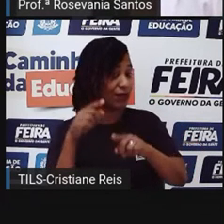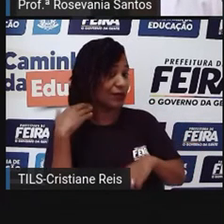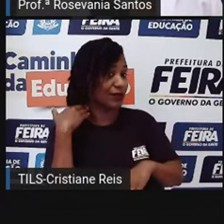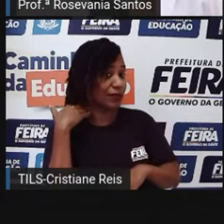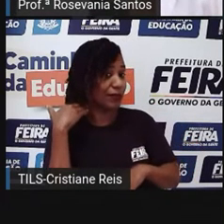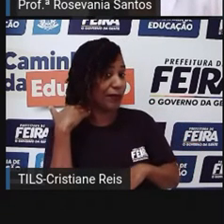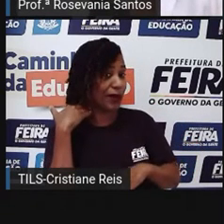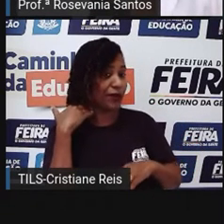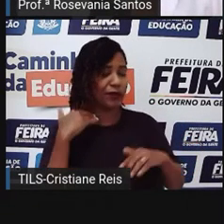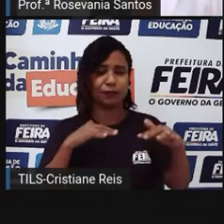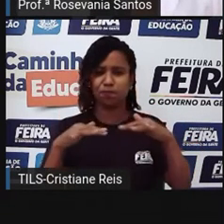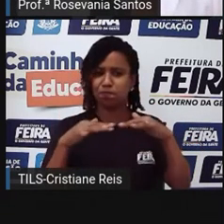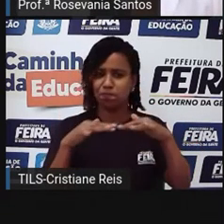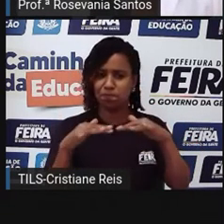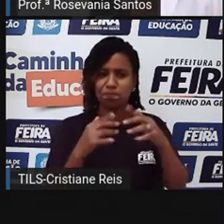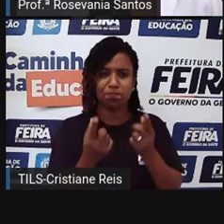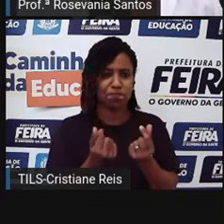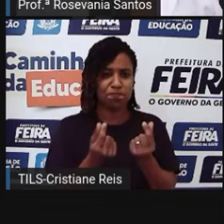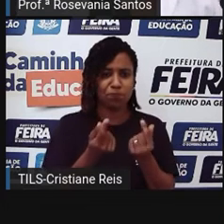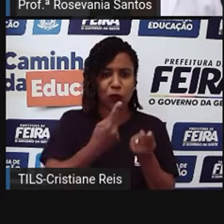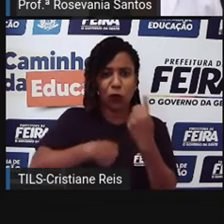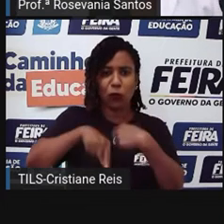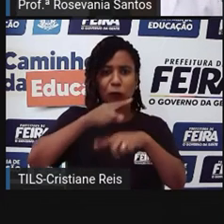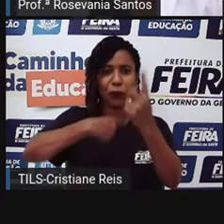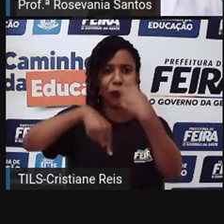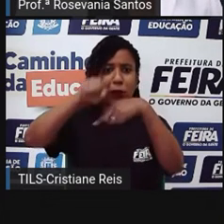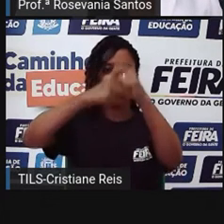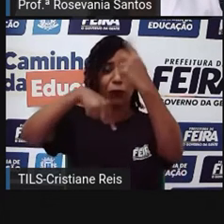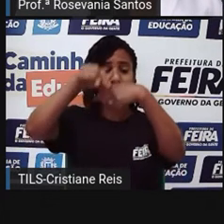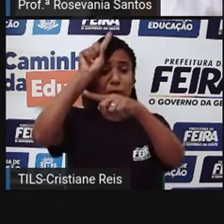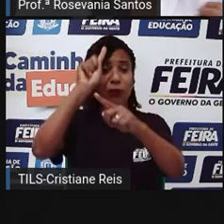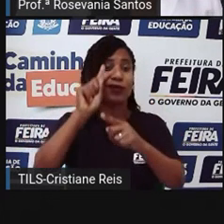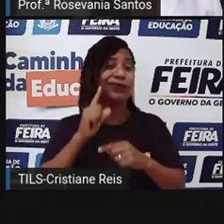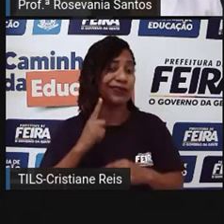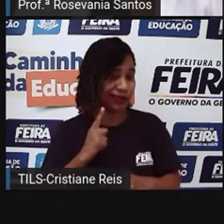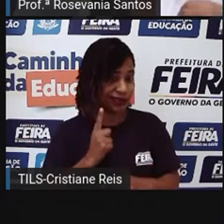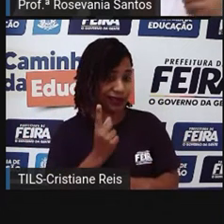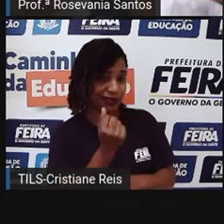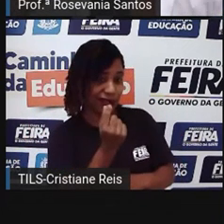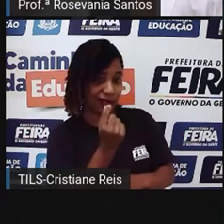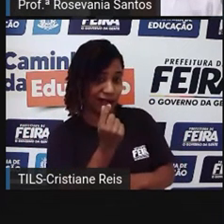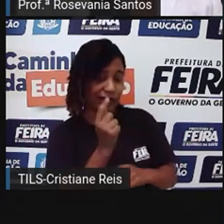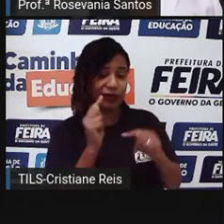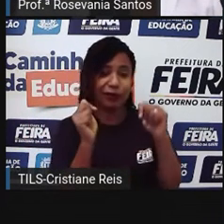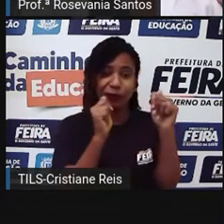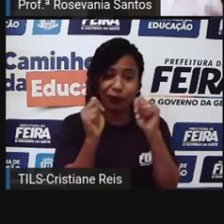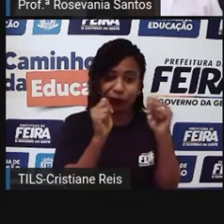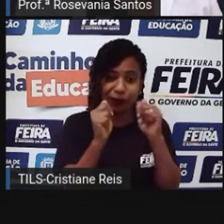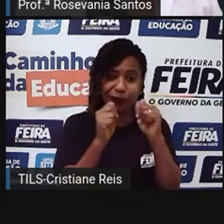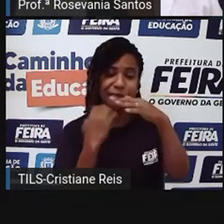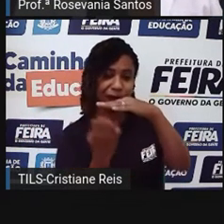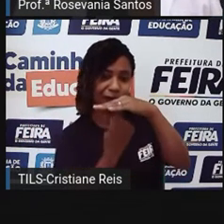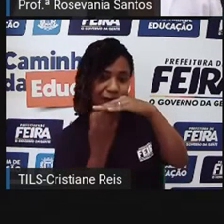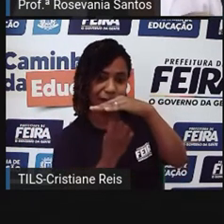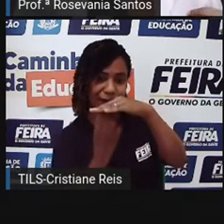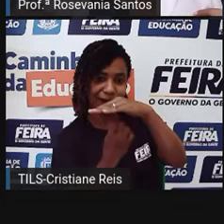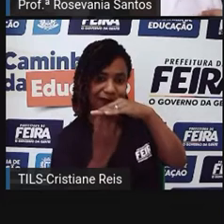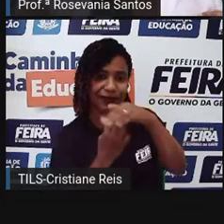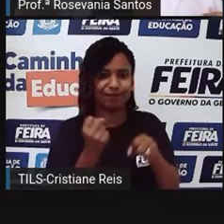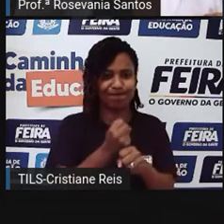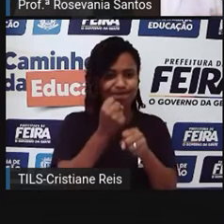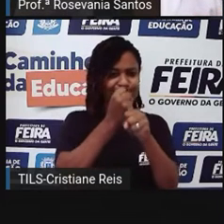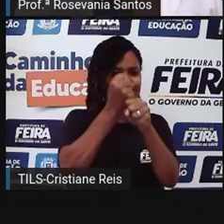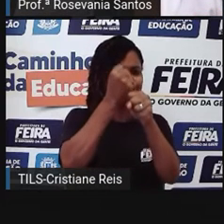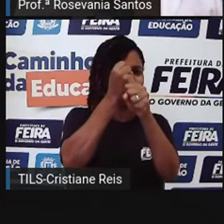movimentem aí esse capital, né, através dos diversos investimentos, sejam eles em empresas, sejam eles,